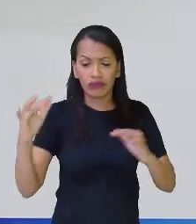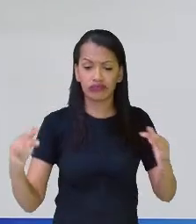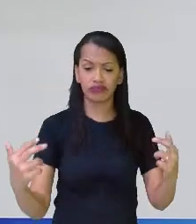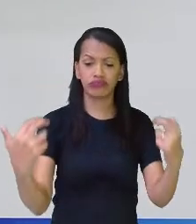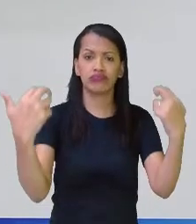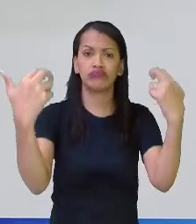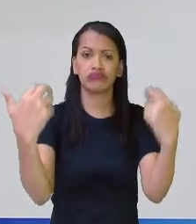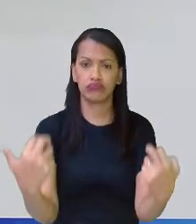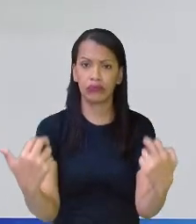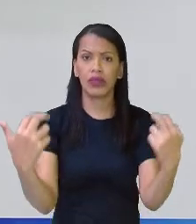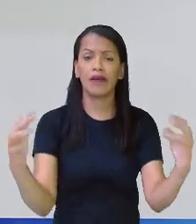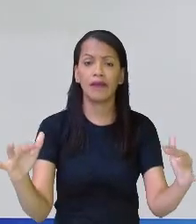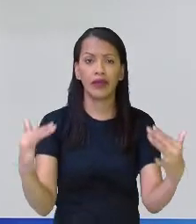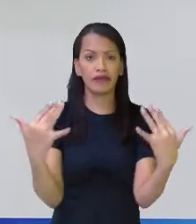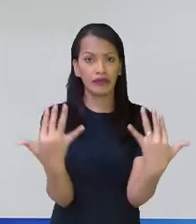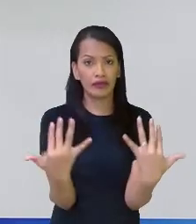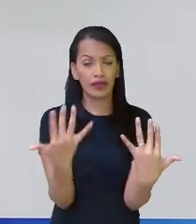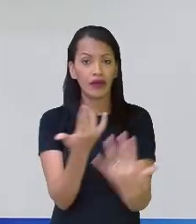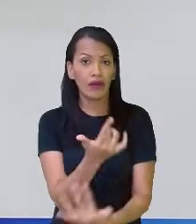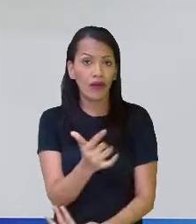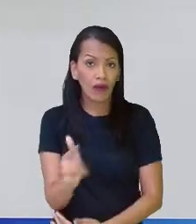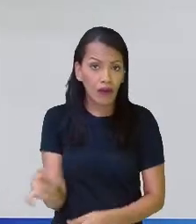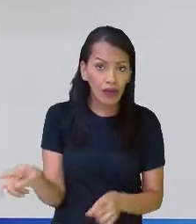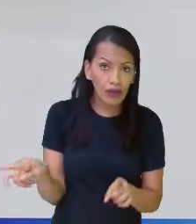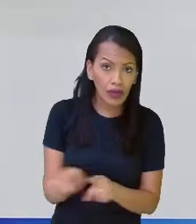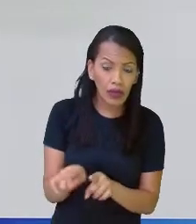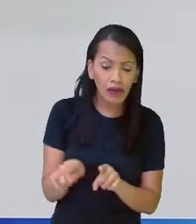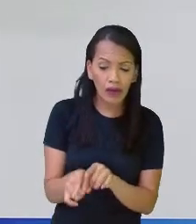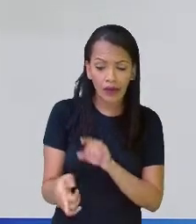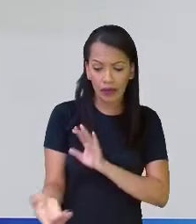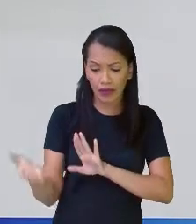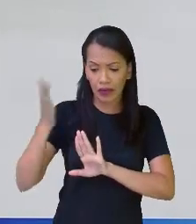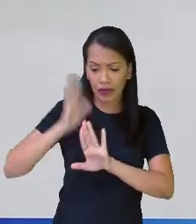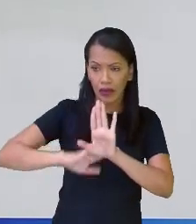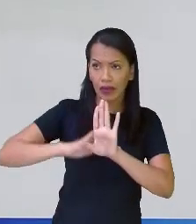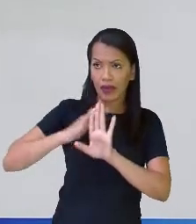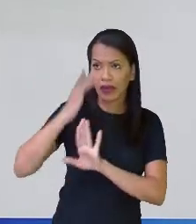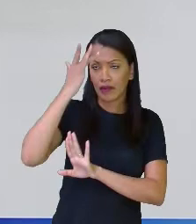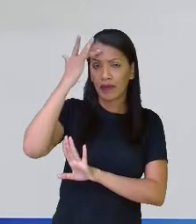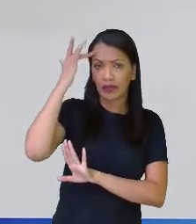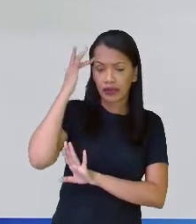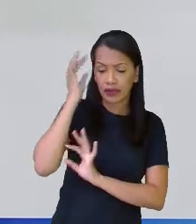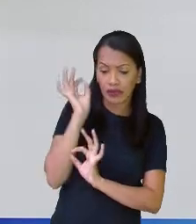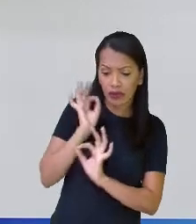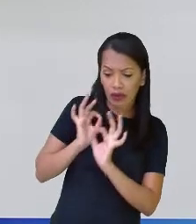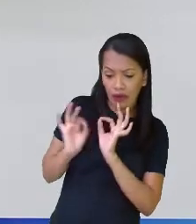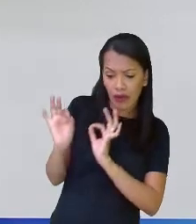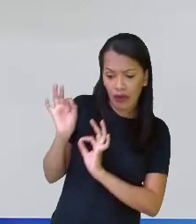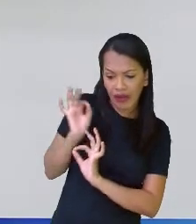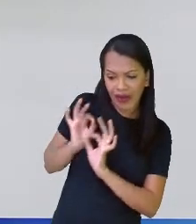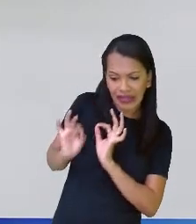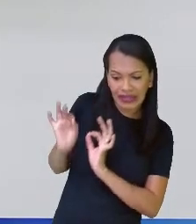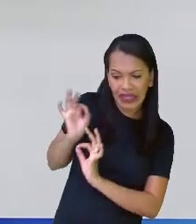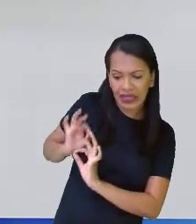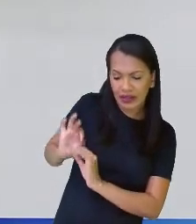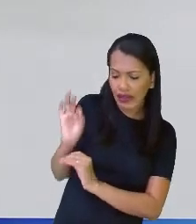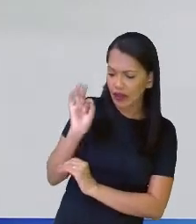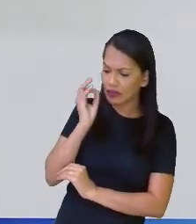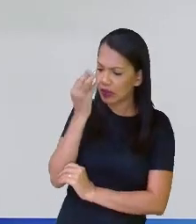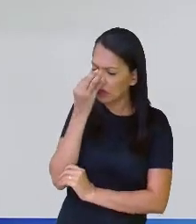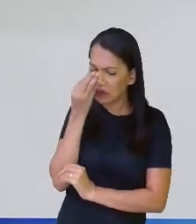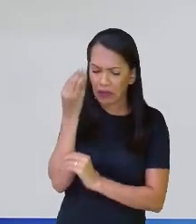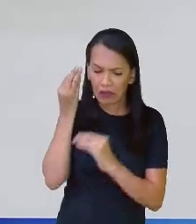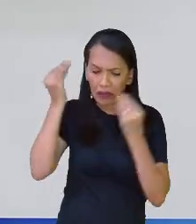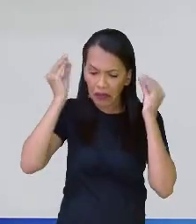para ver. E tem outra parte que fica na parte de trás, que é a coxia, onde os atores ficam lá se